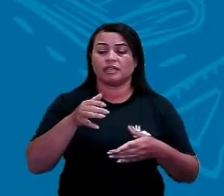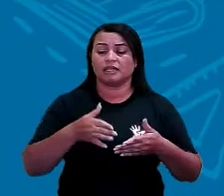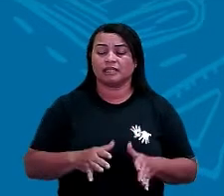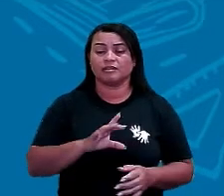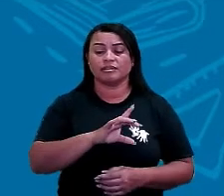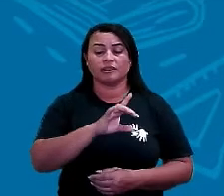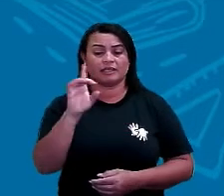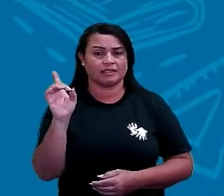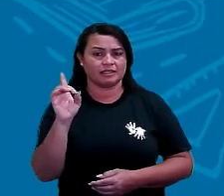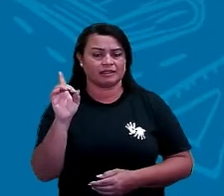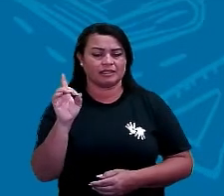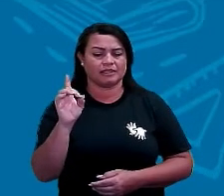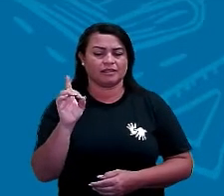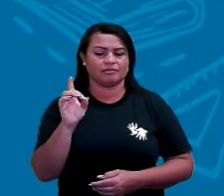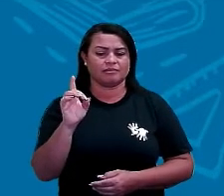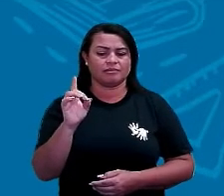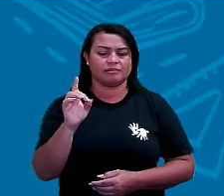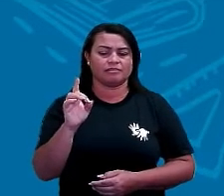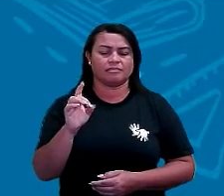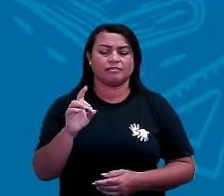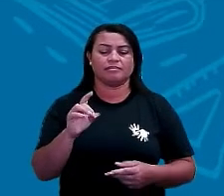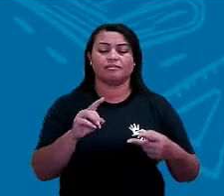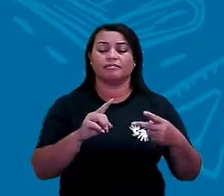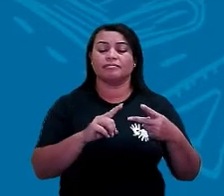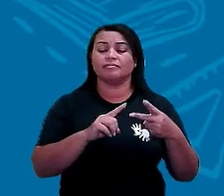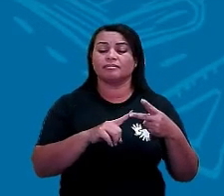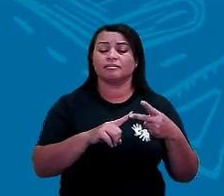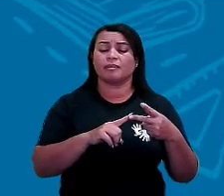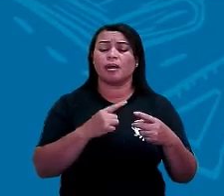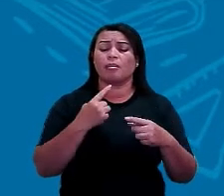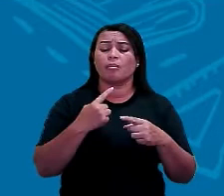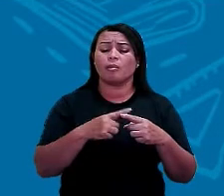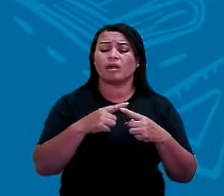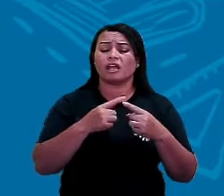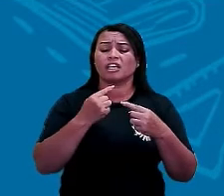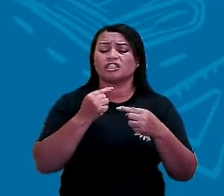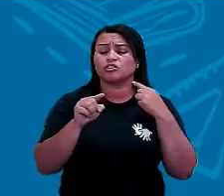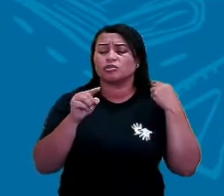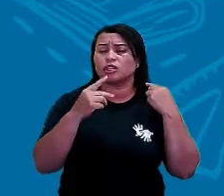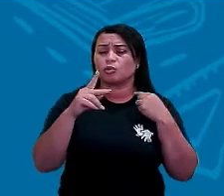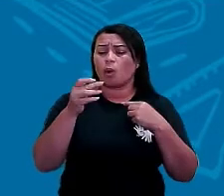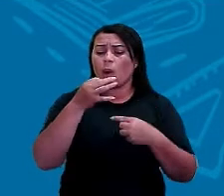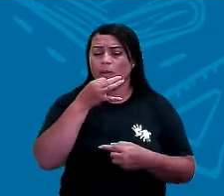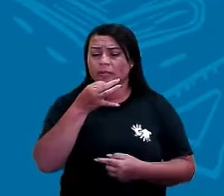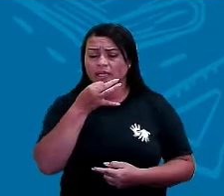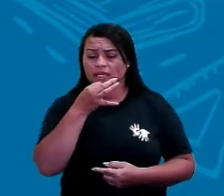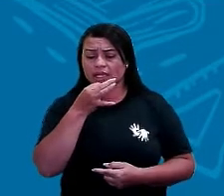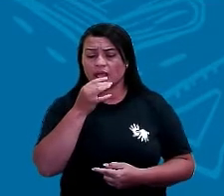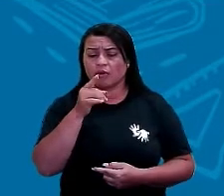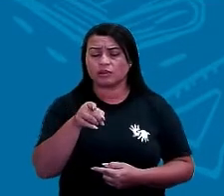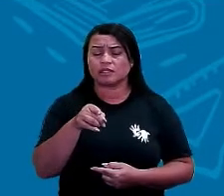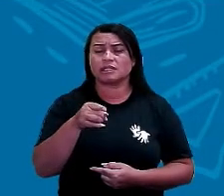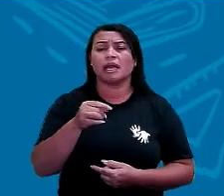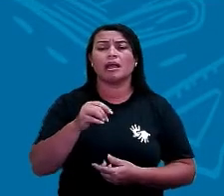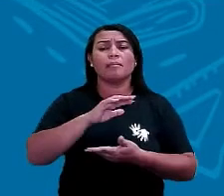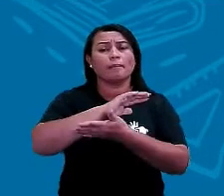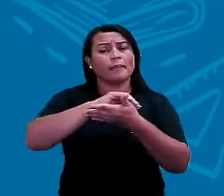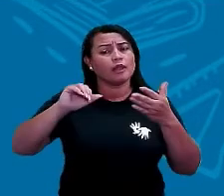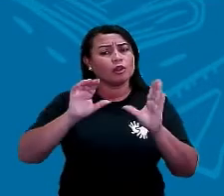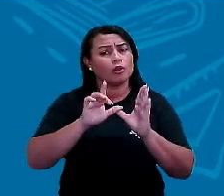dia. Segunda frase: porque discordei da sua opinião, ela me excluiu do